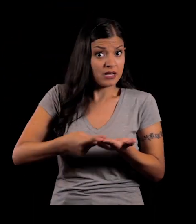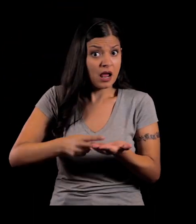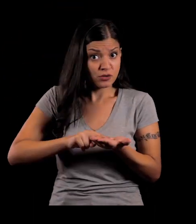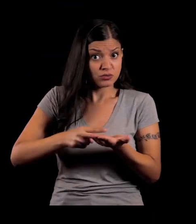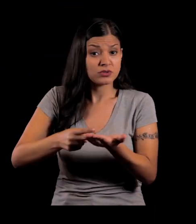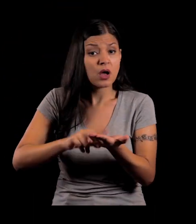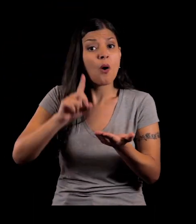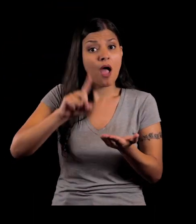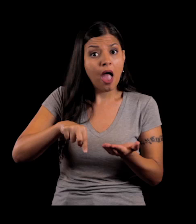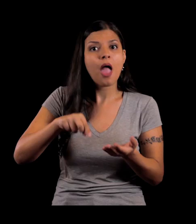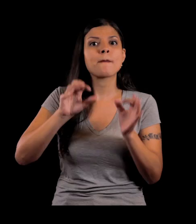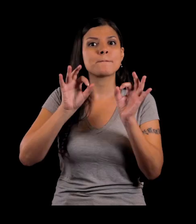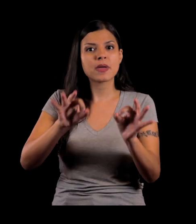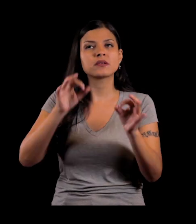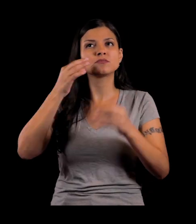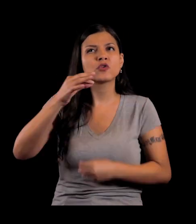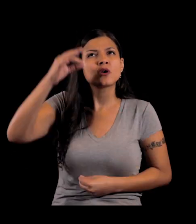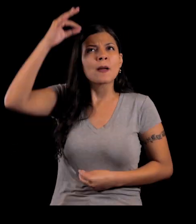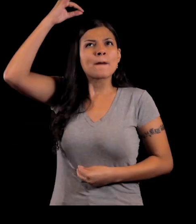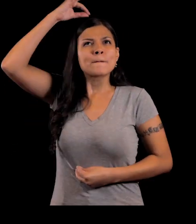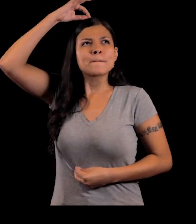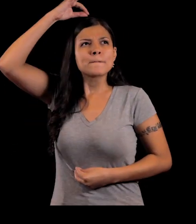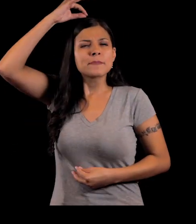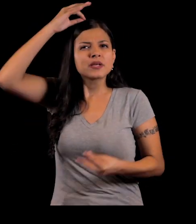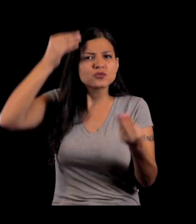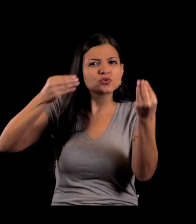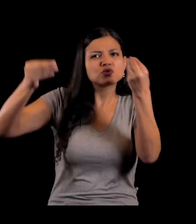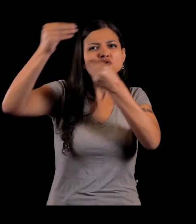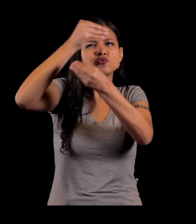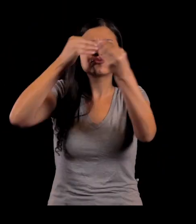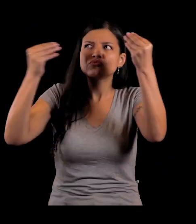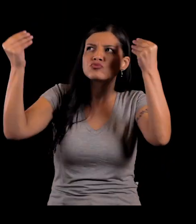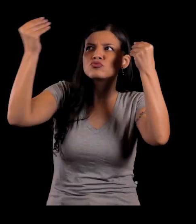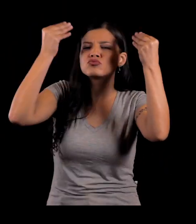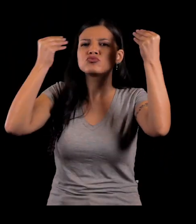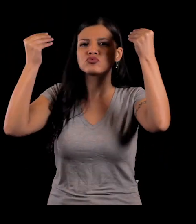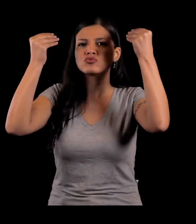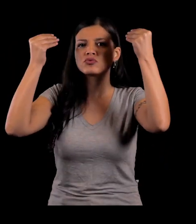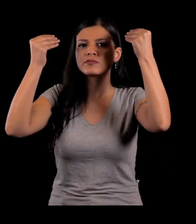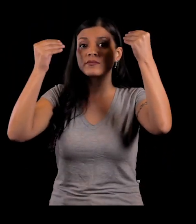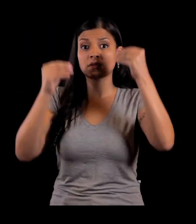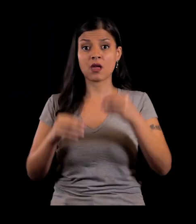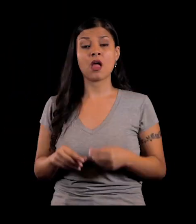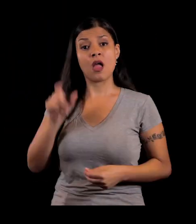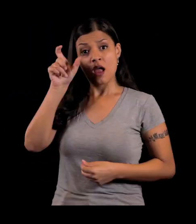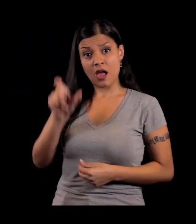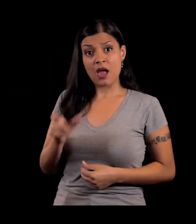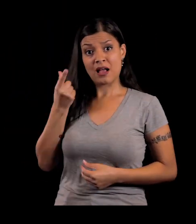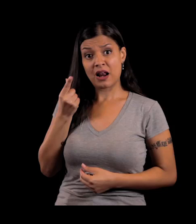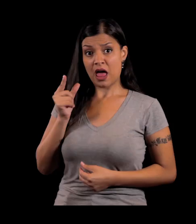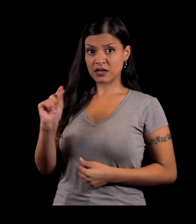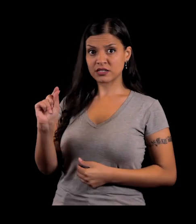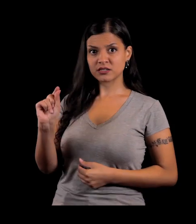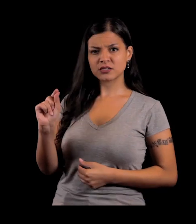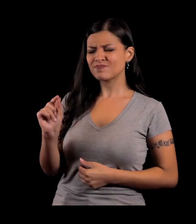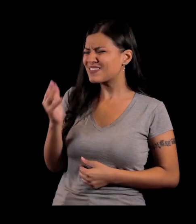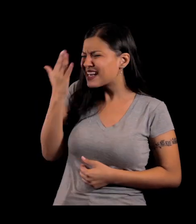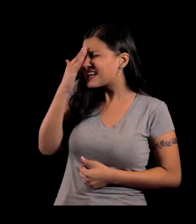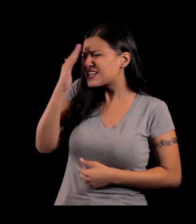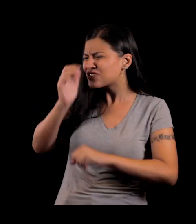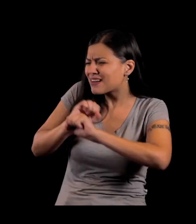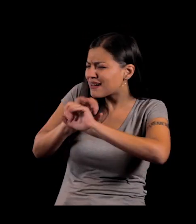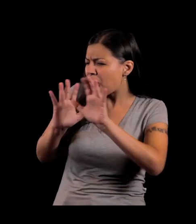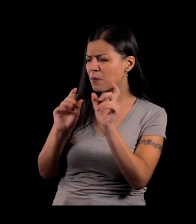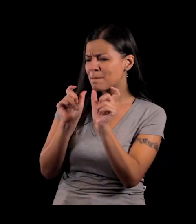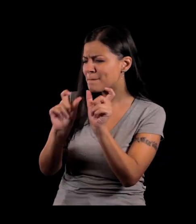mistificação. É muito místico. É que eu entendi Clarice, todas as palavras, todas